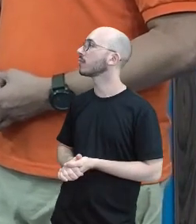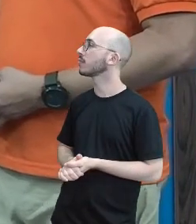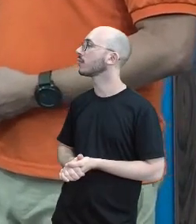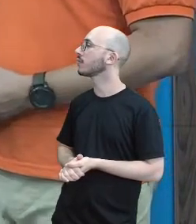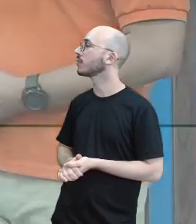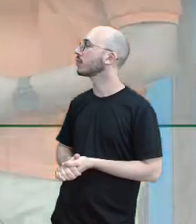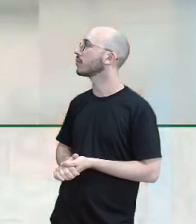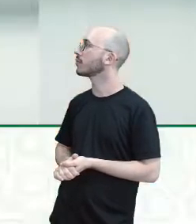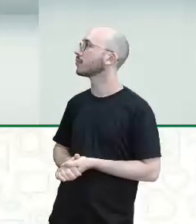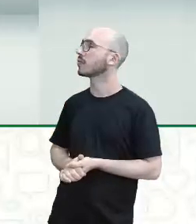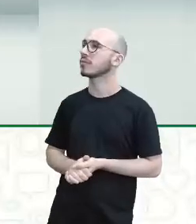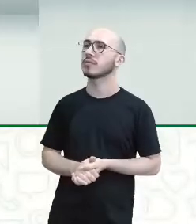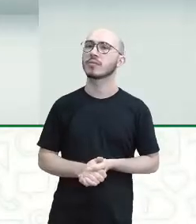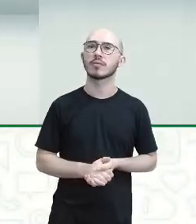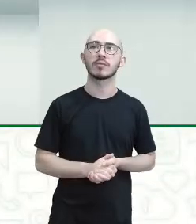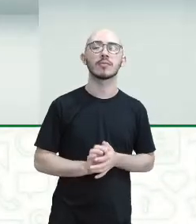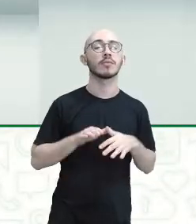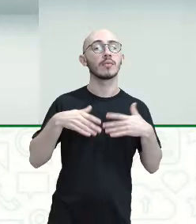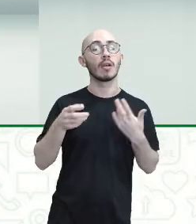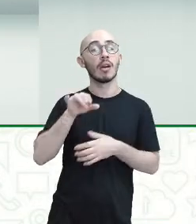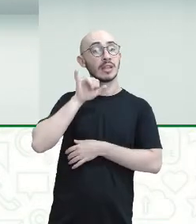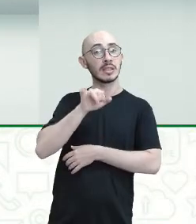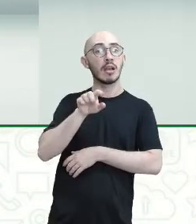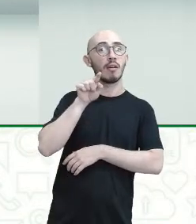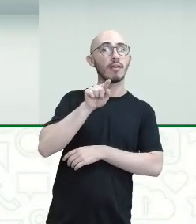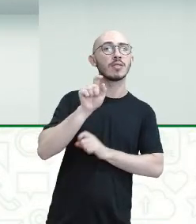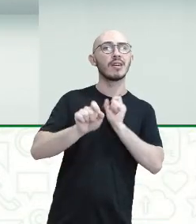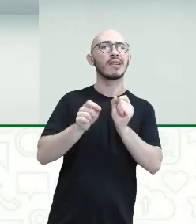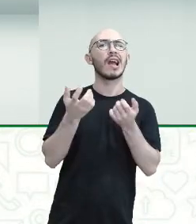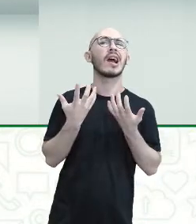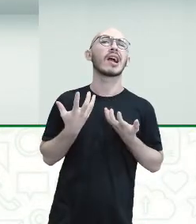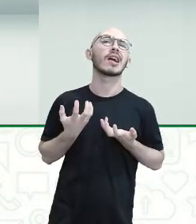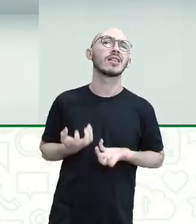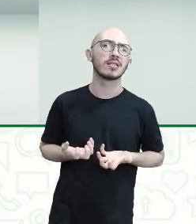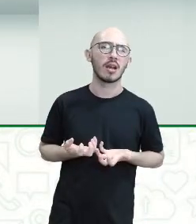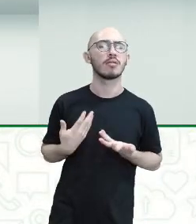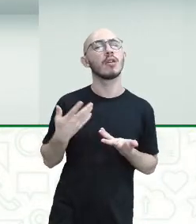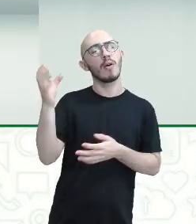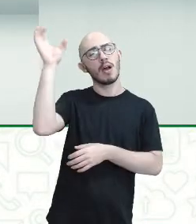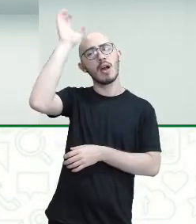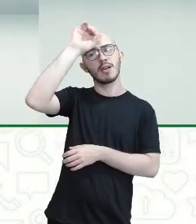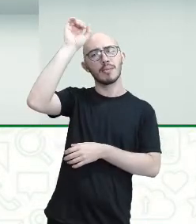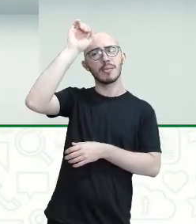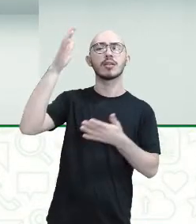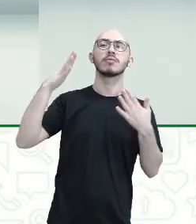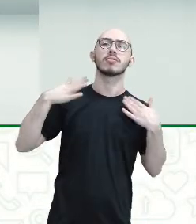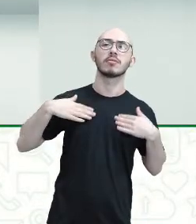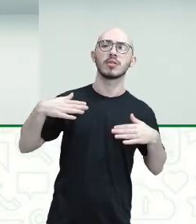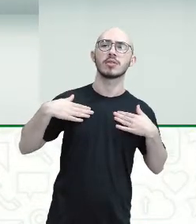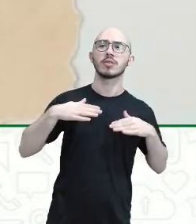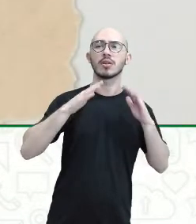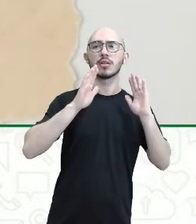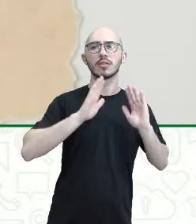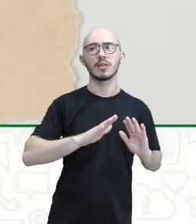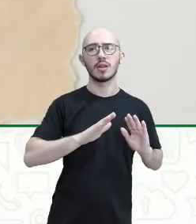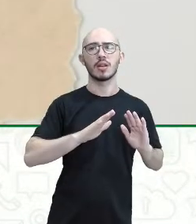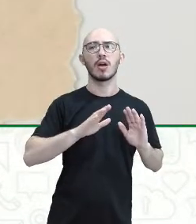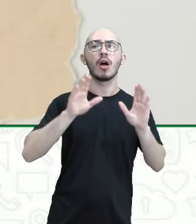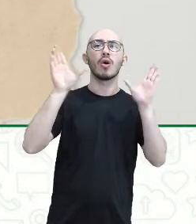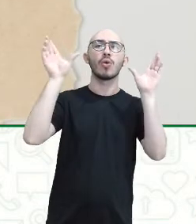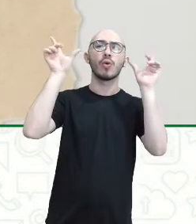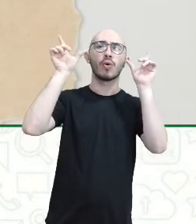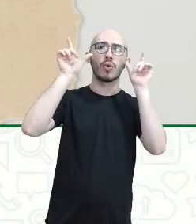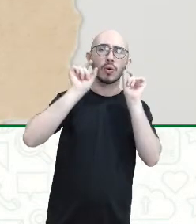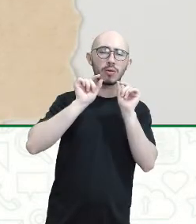rest, not quit. Ou seja, se você ficar cansado, aprenda a descansar, não a desistir. Olha que interessante, né? Para